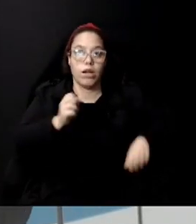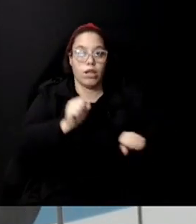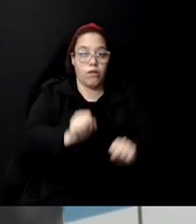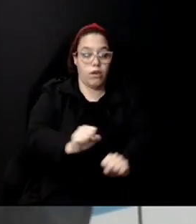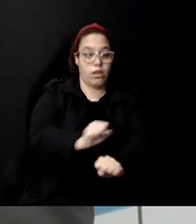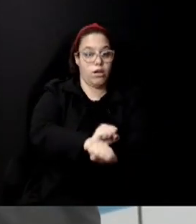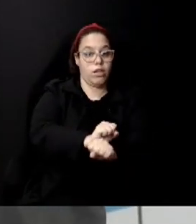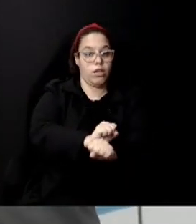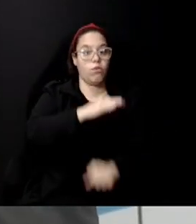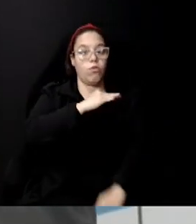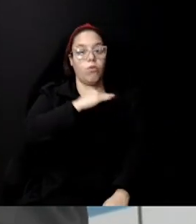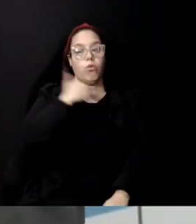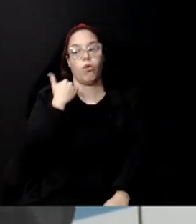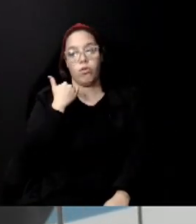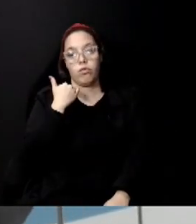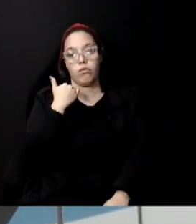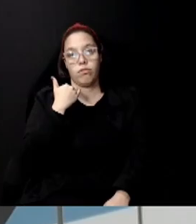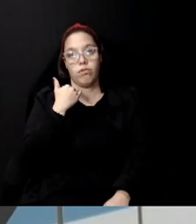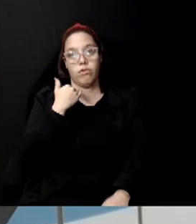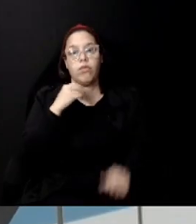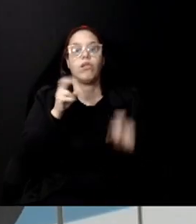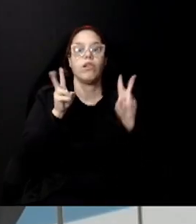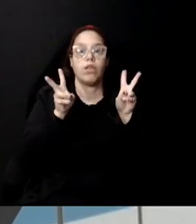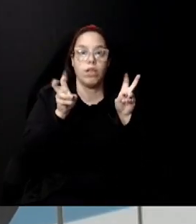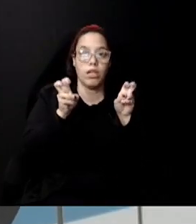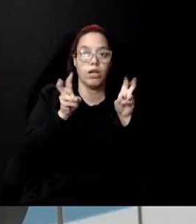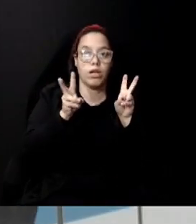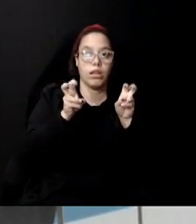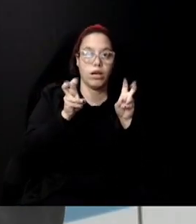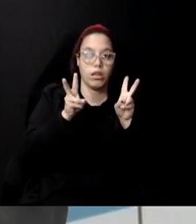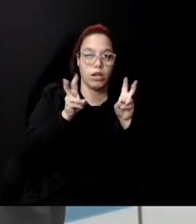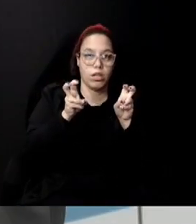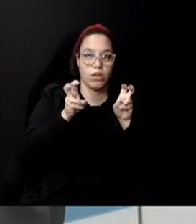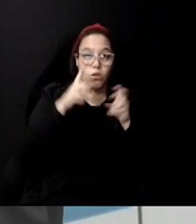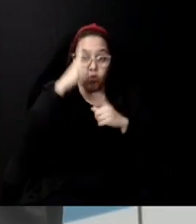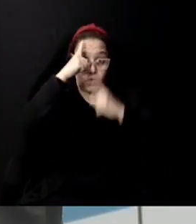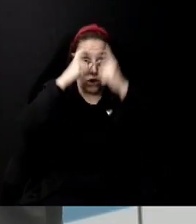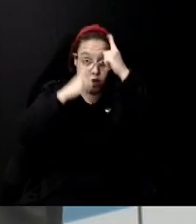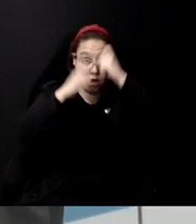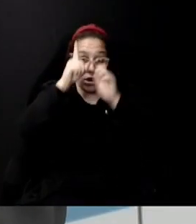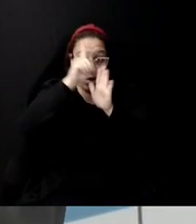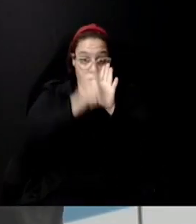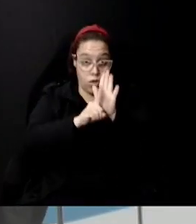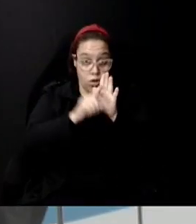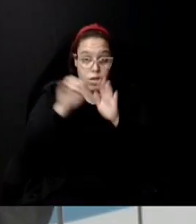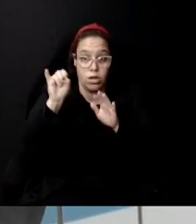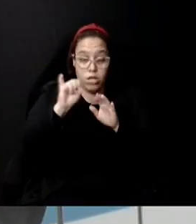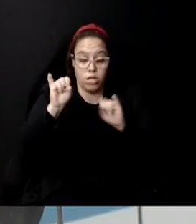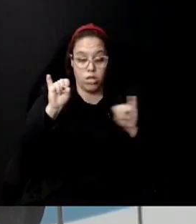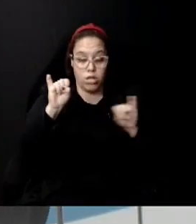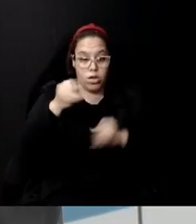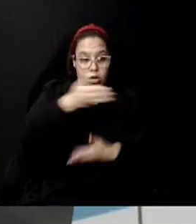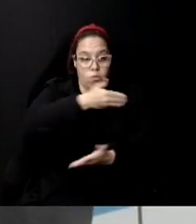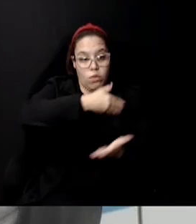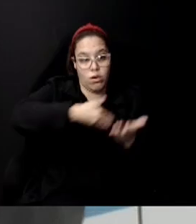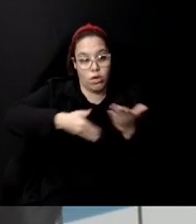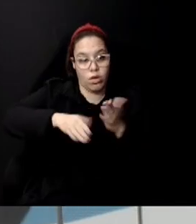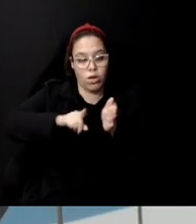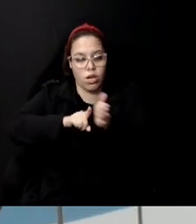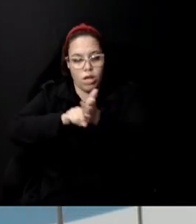morta. Então, em tese, isso seria uma violação ao direito internacional humanitário. Essas